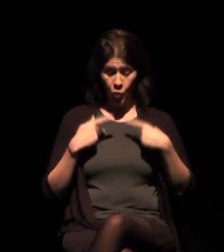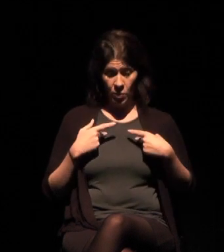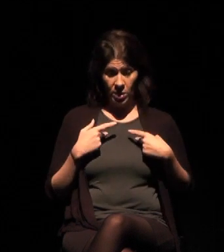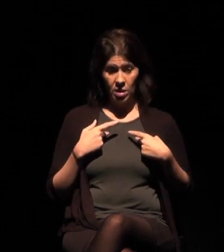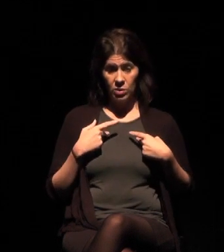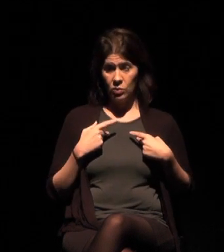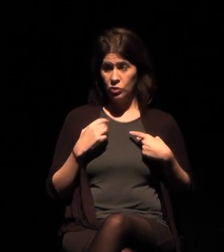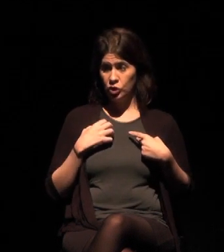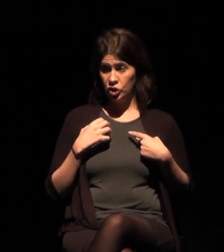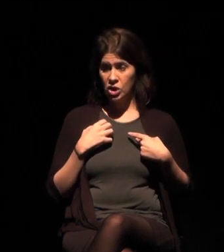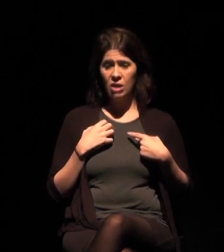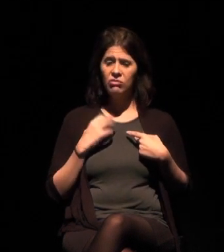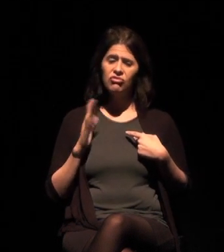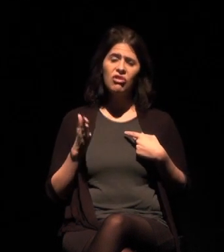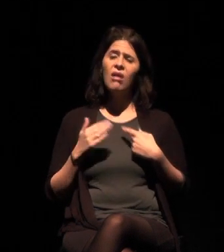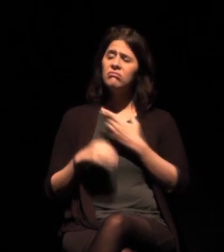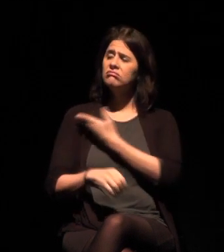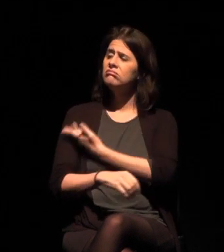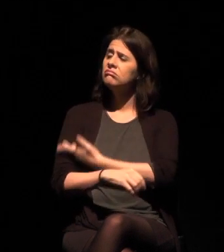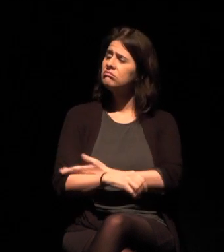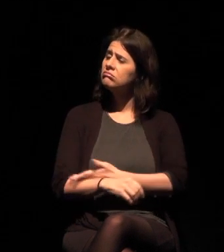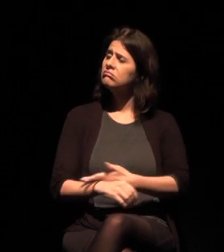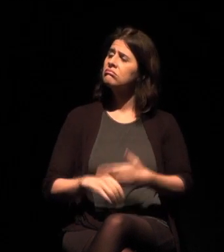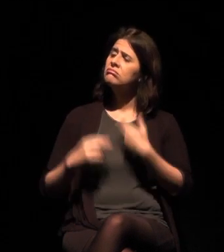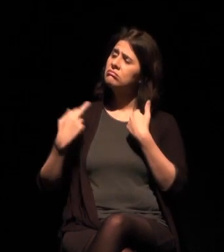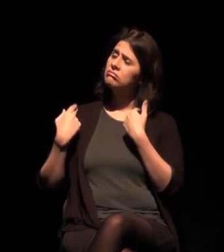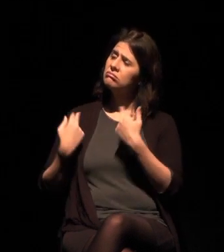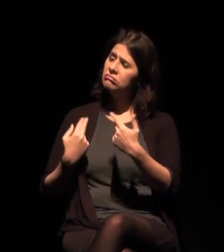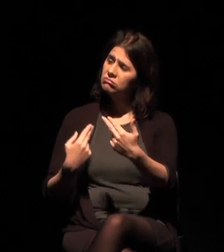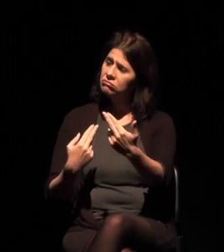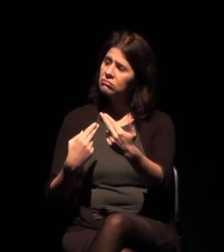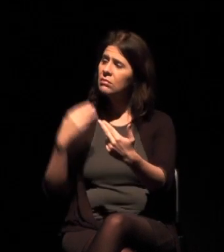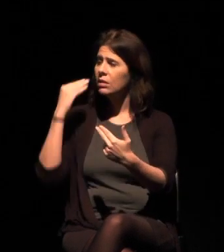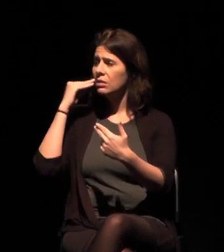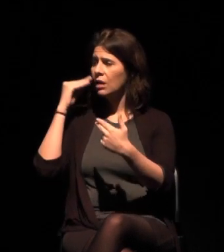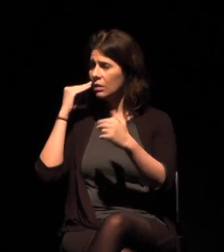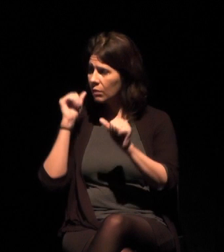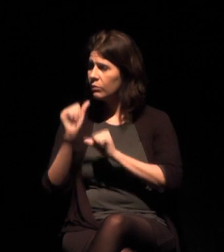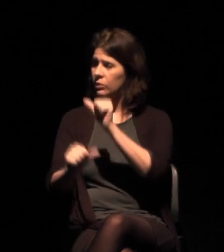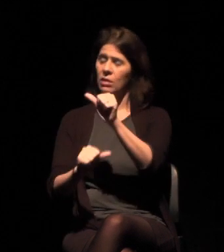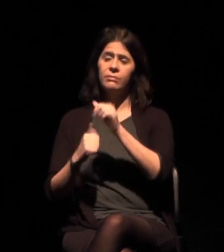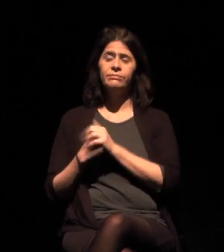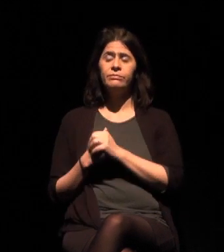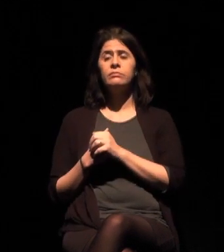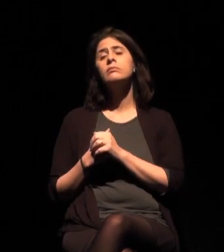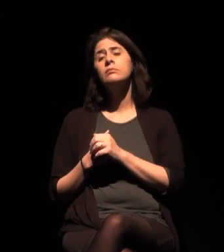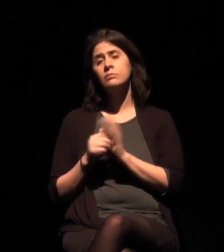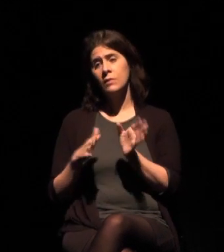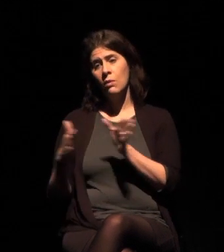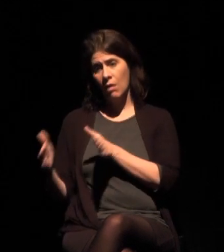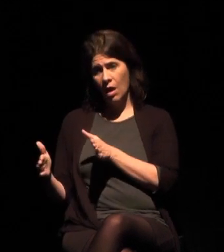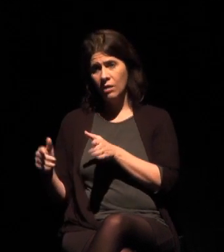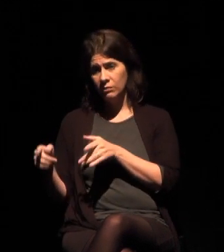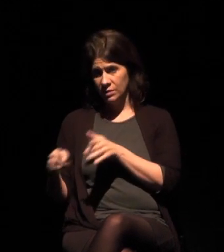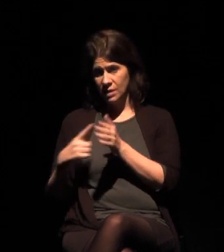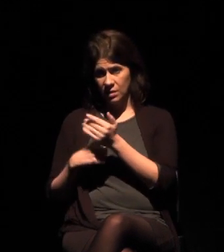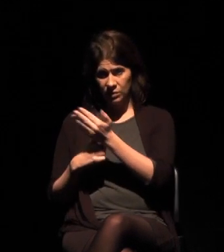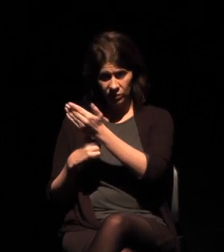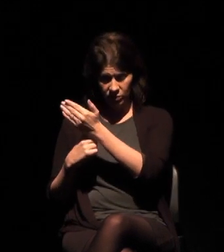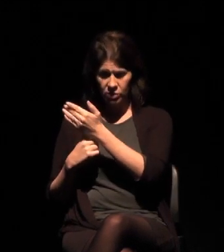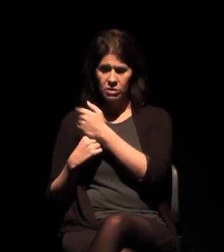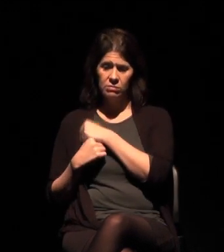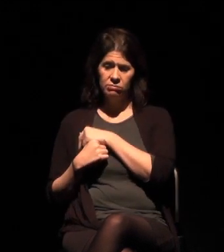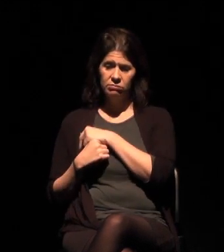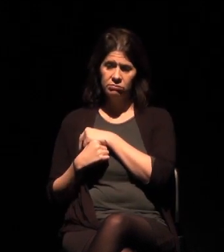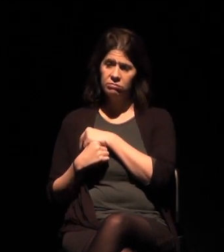é rotineiro e desagradável de fazer tem um aspecto dessa tecnologia que eu acho que vale a pena a enfatizar aqui